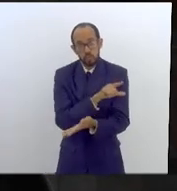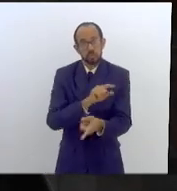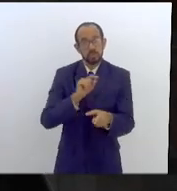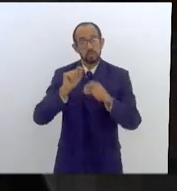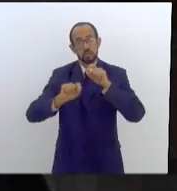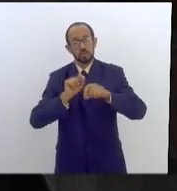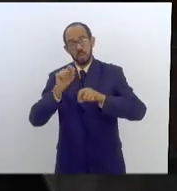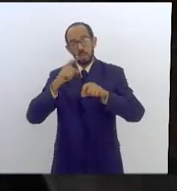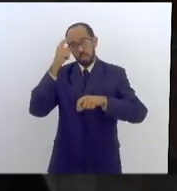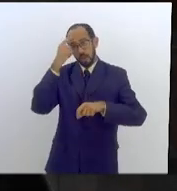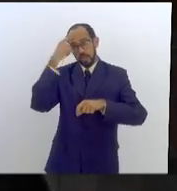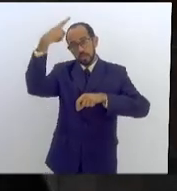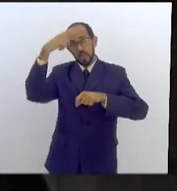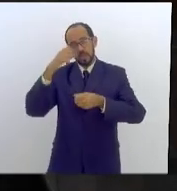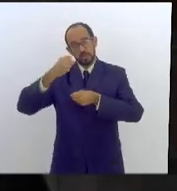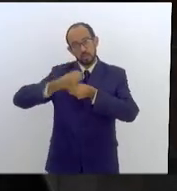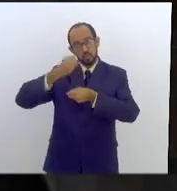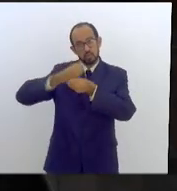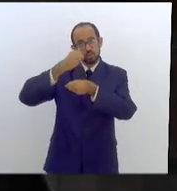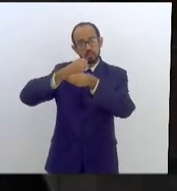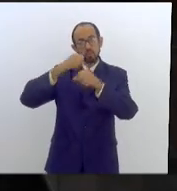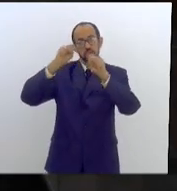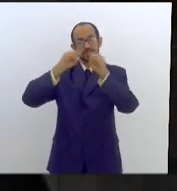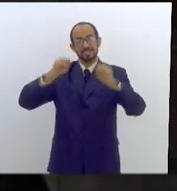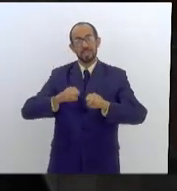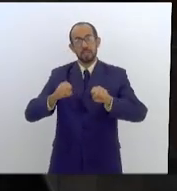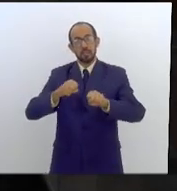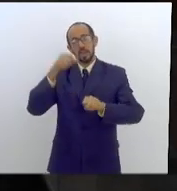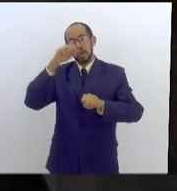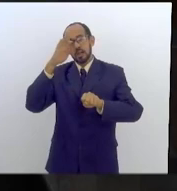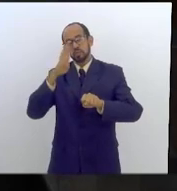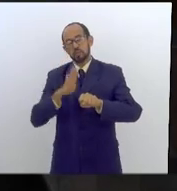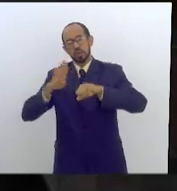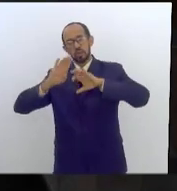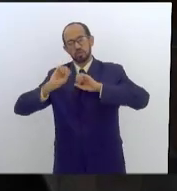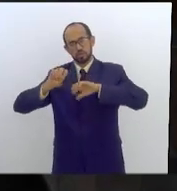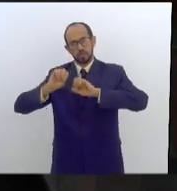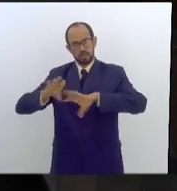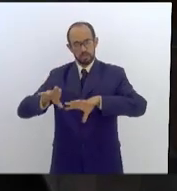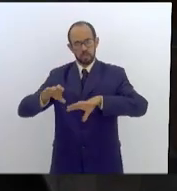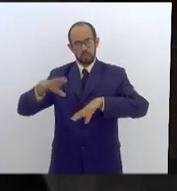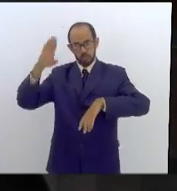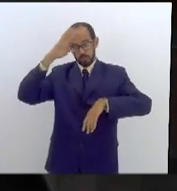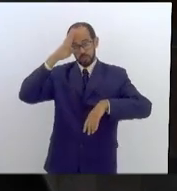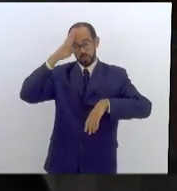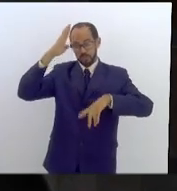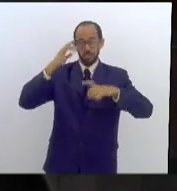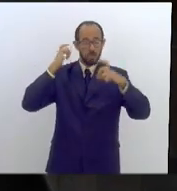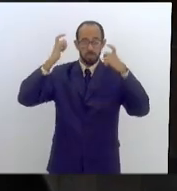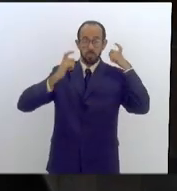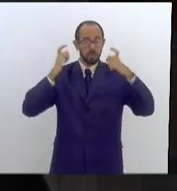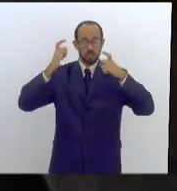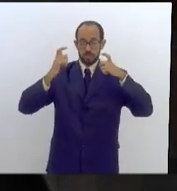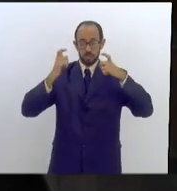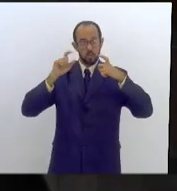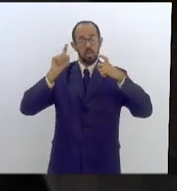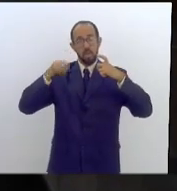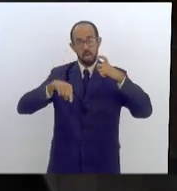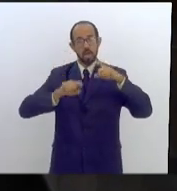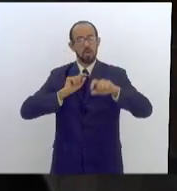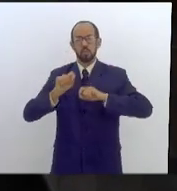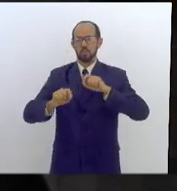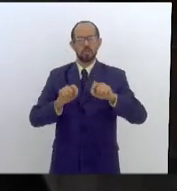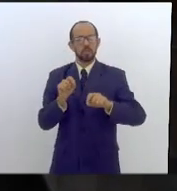e o objetivo de construir um Sistema Nacional de Educação cuja principal preocupação não